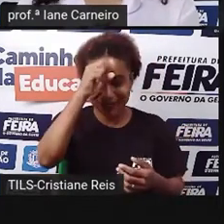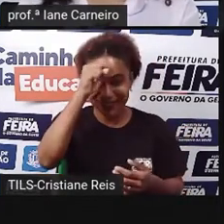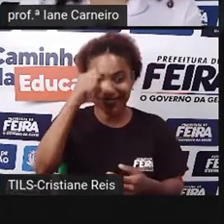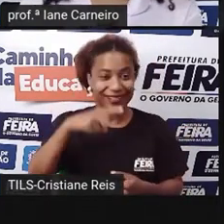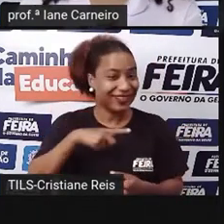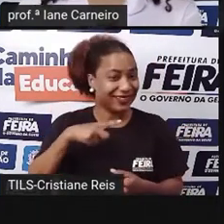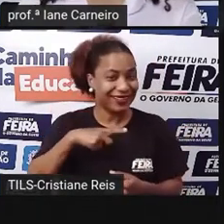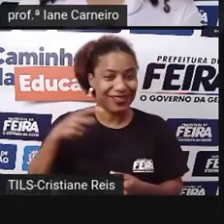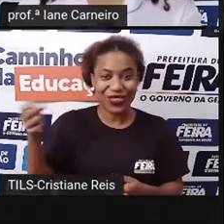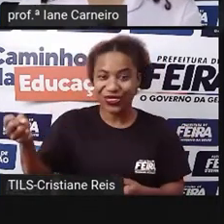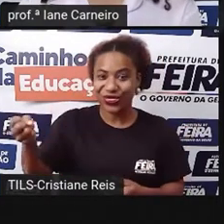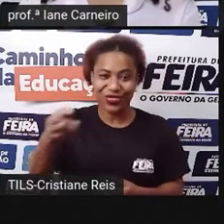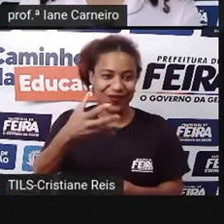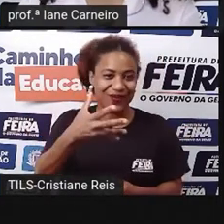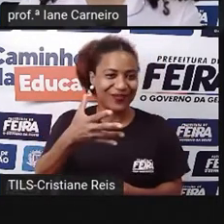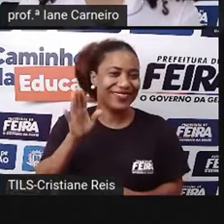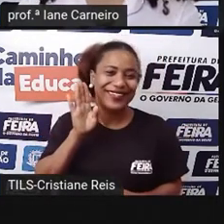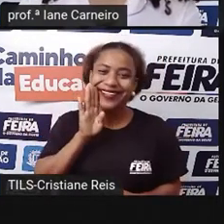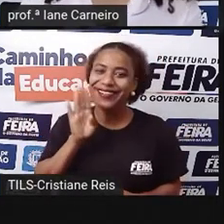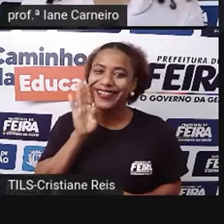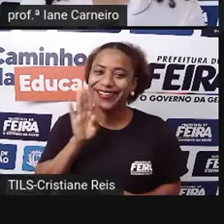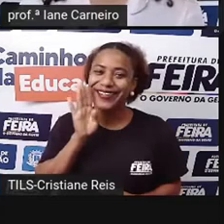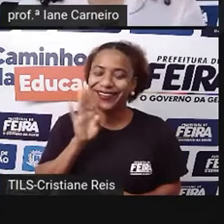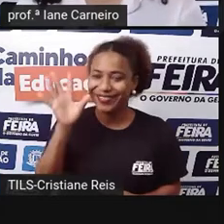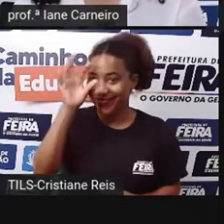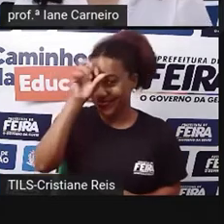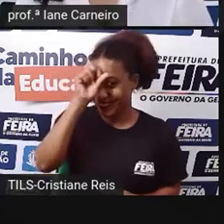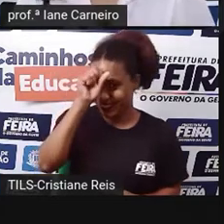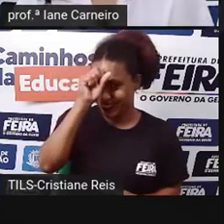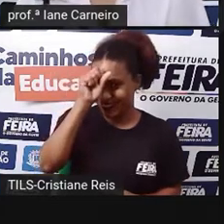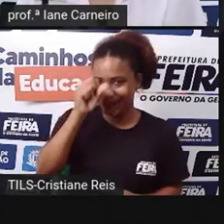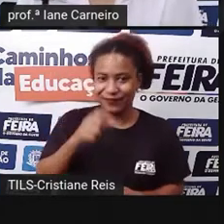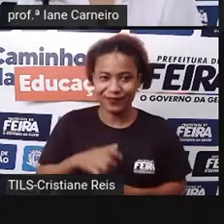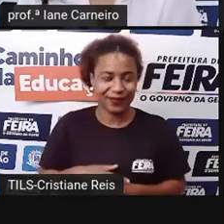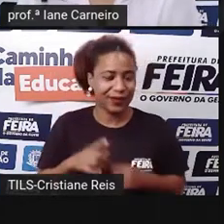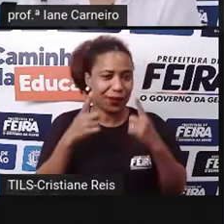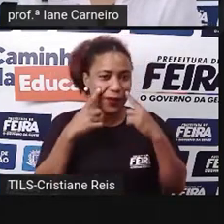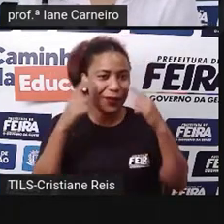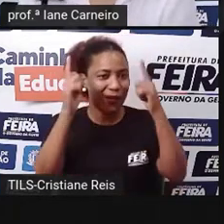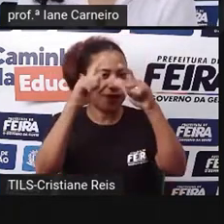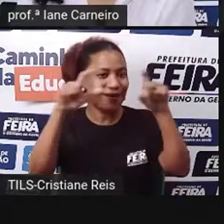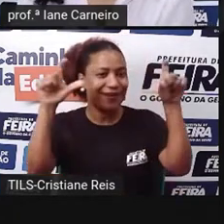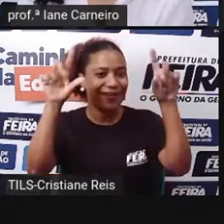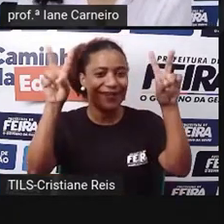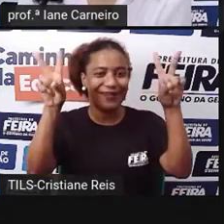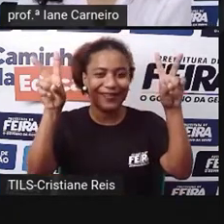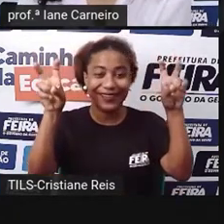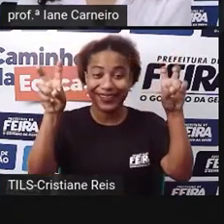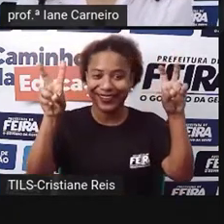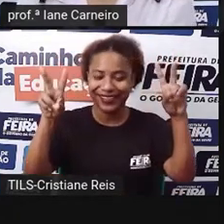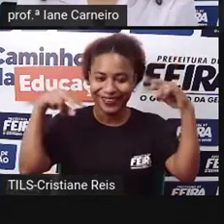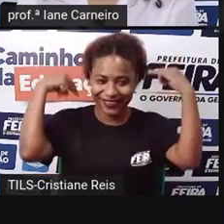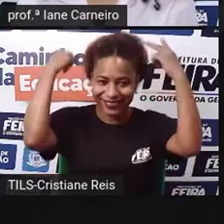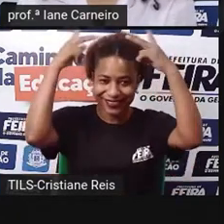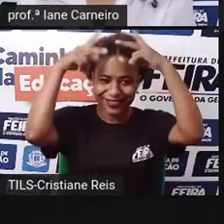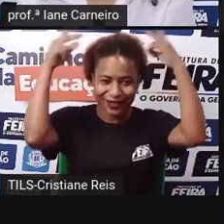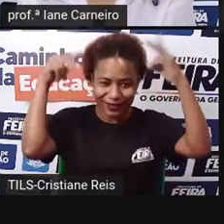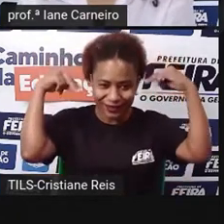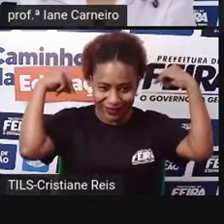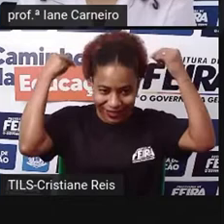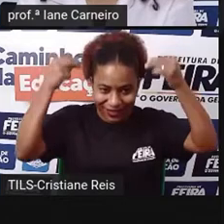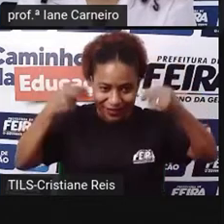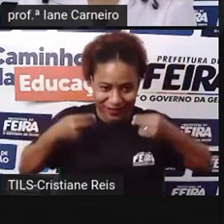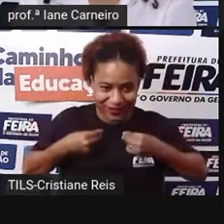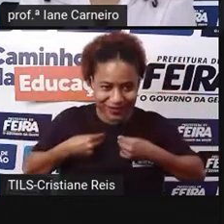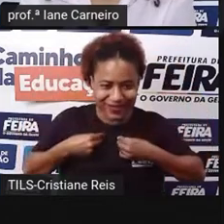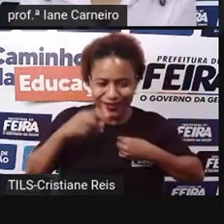novidades, de coisas legais para a gente compartilhar, tá certo? Olha só o nome da nossa aula: Chapeuzinho Amarelo, né? Nossa aula